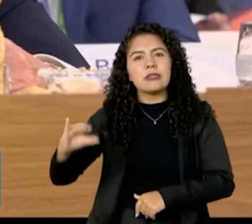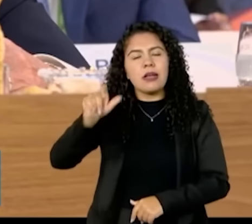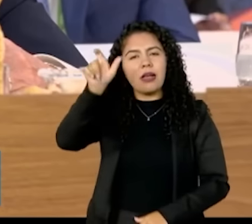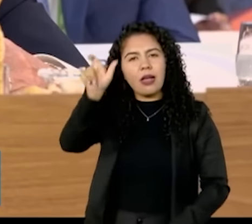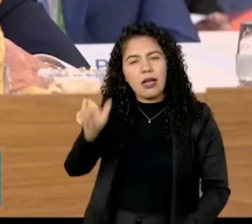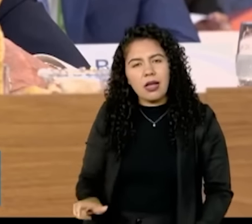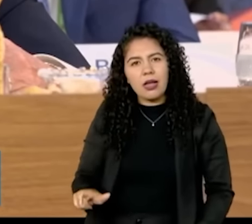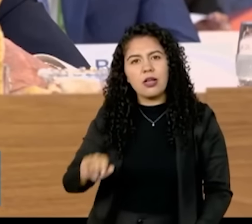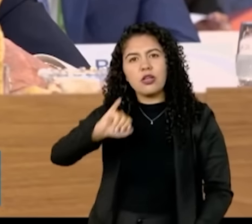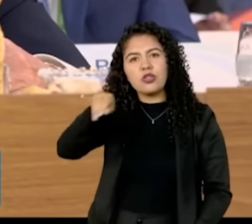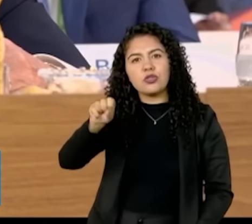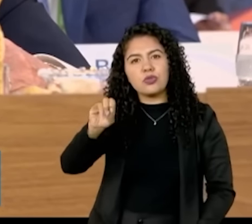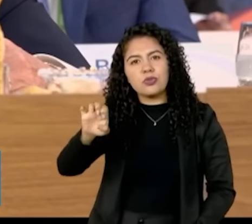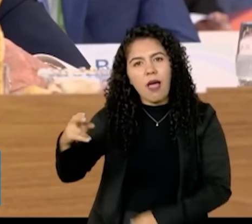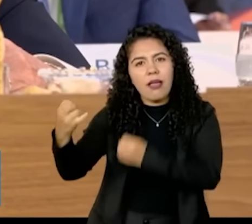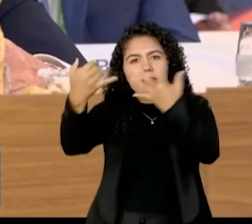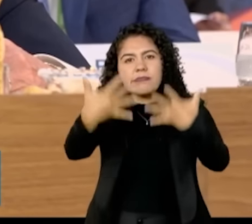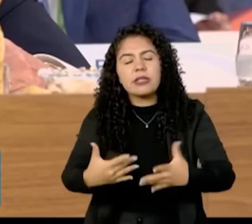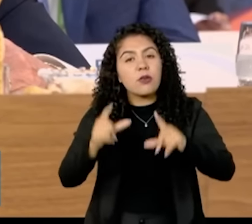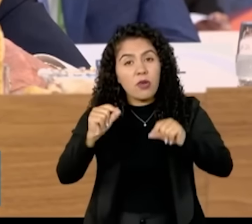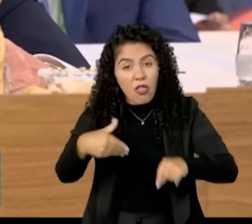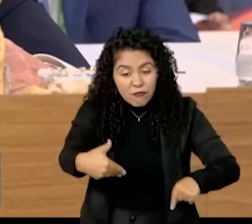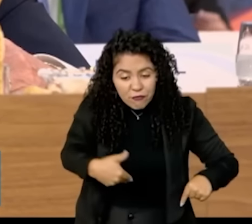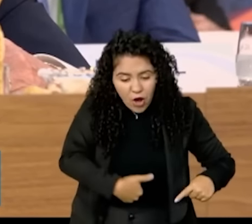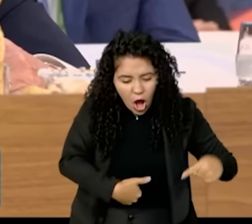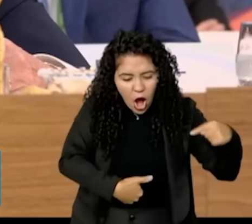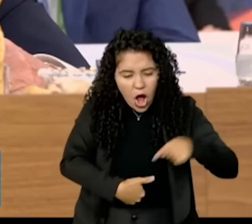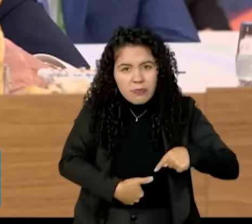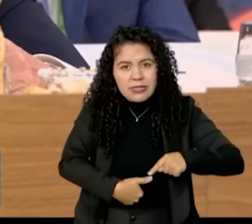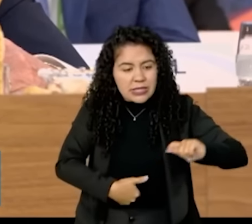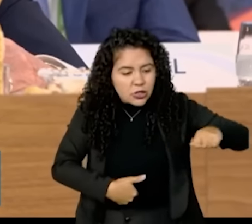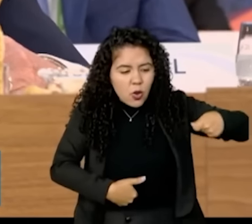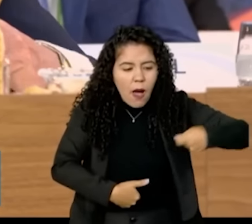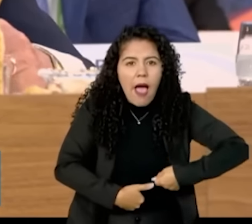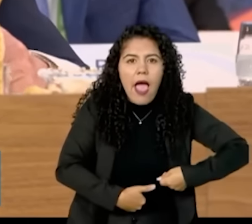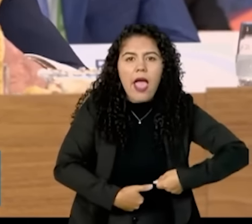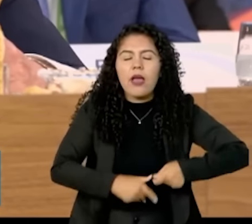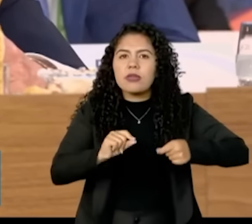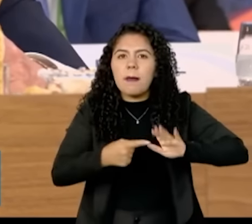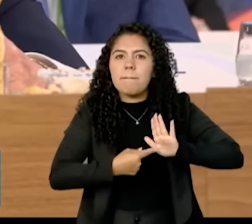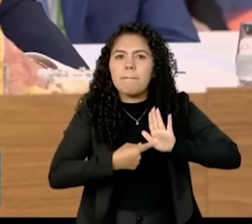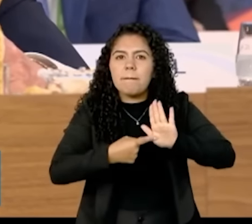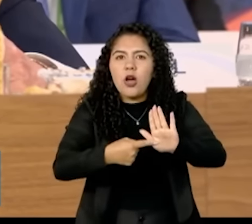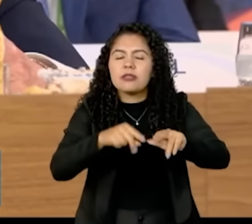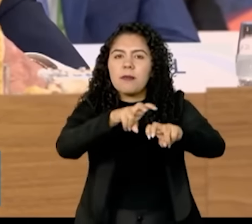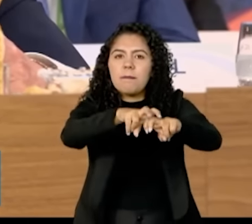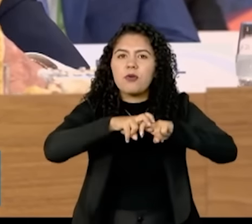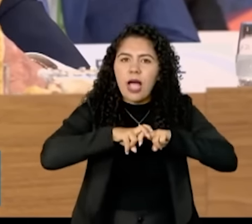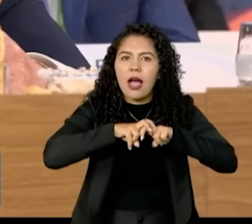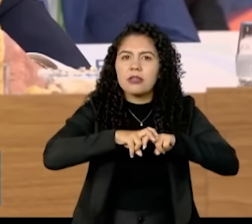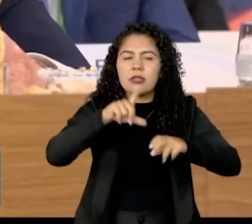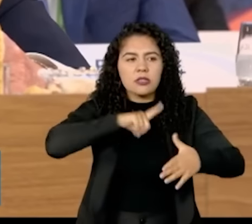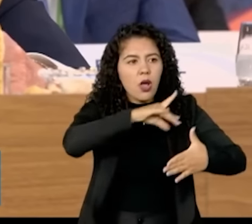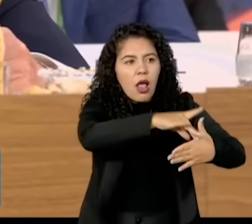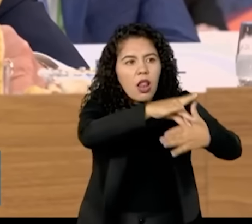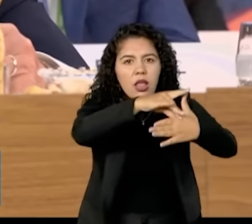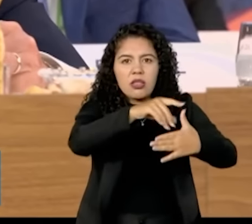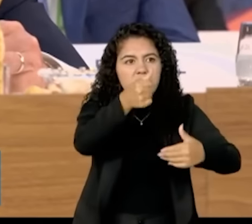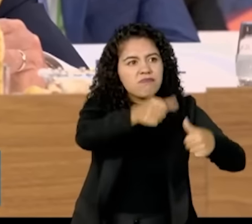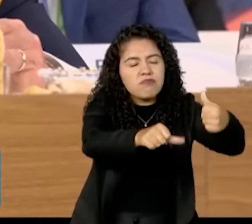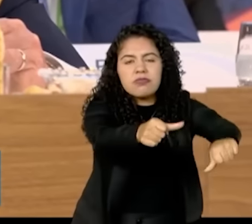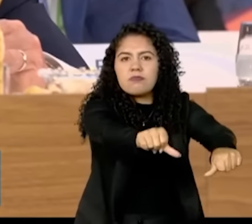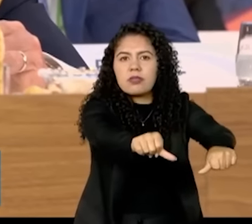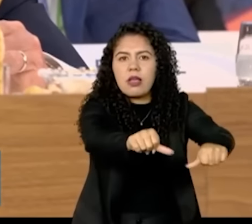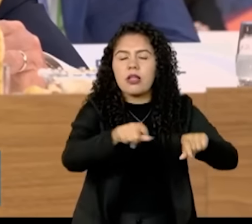Castro, a fome é a expressão biológica dos males sociais. É produto de